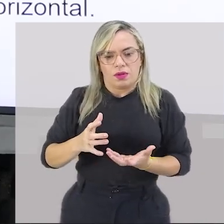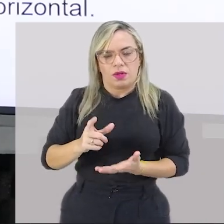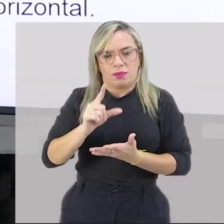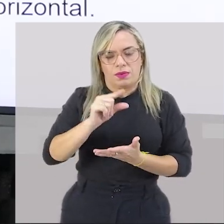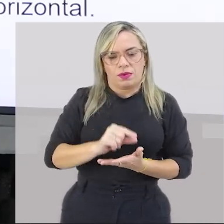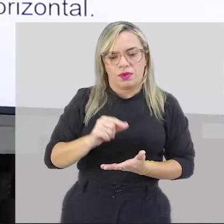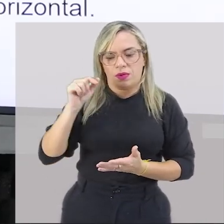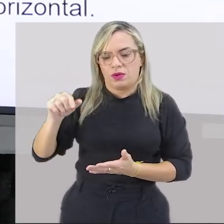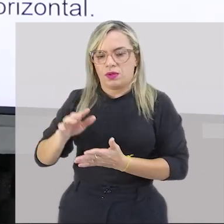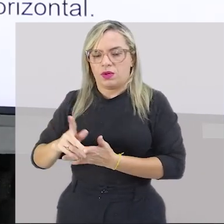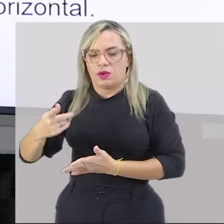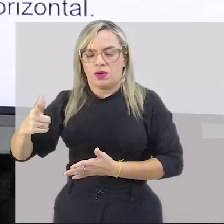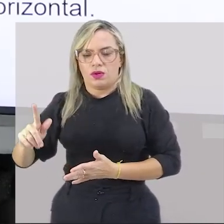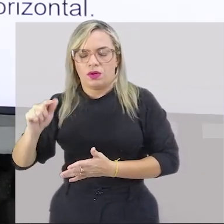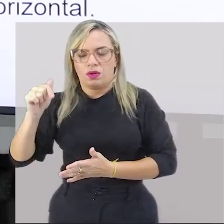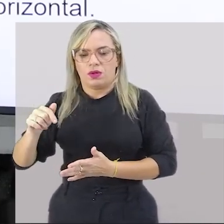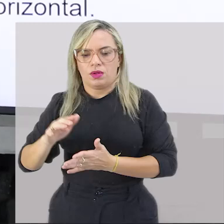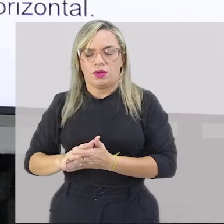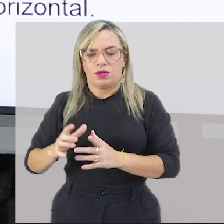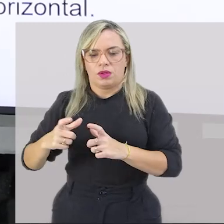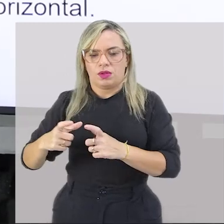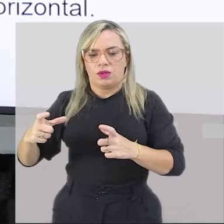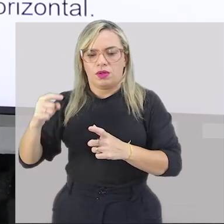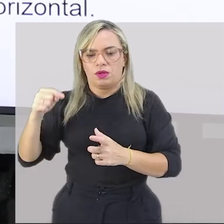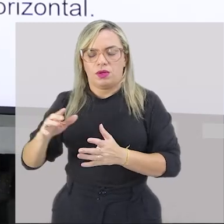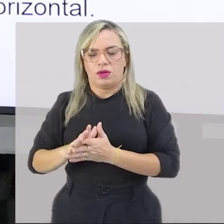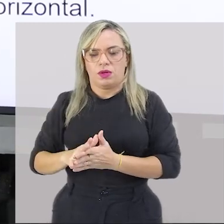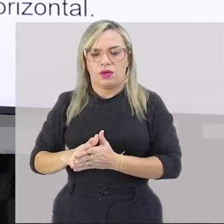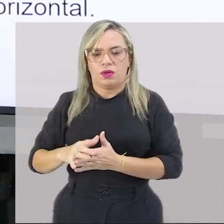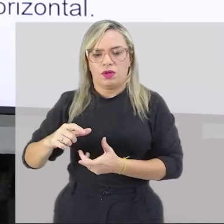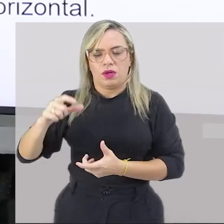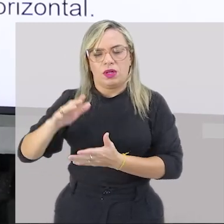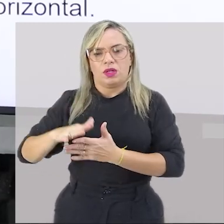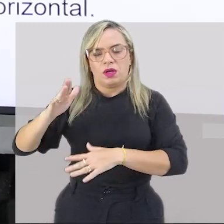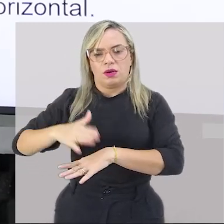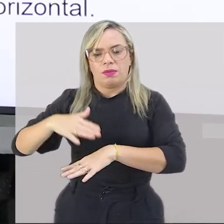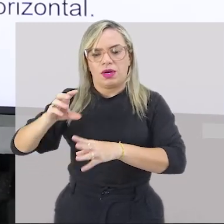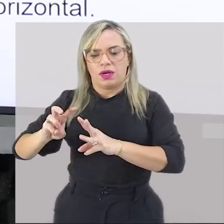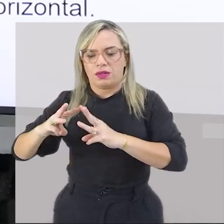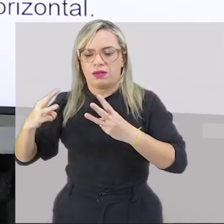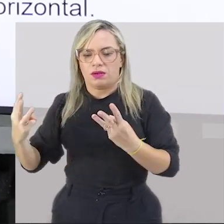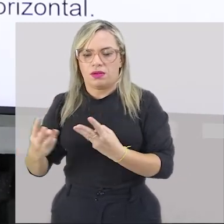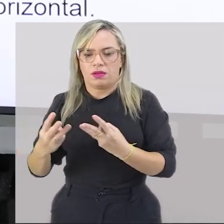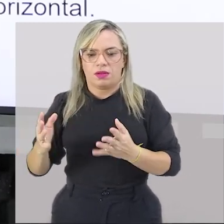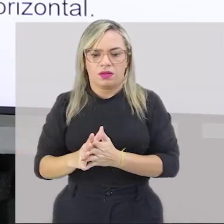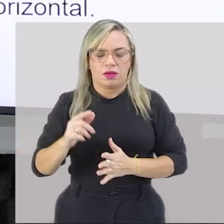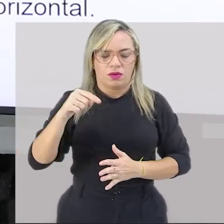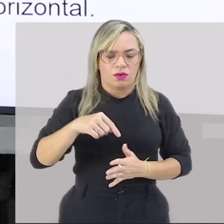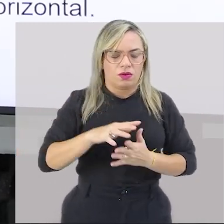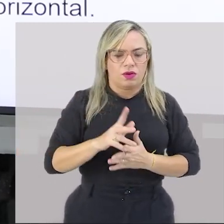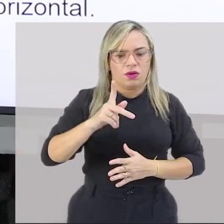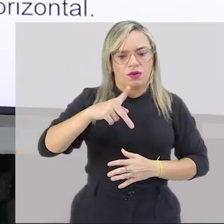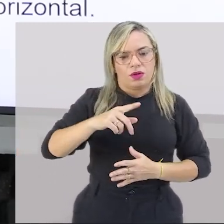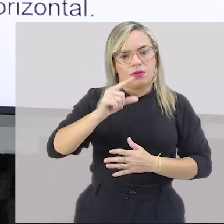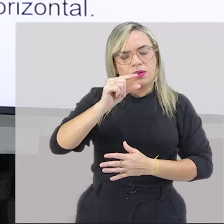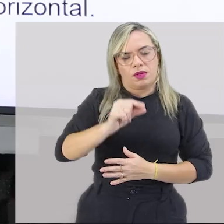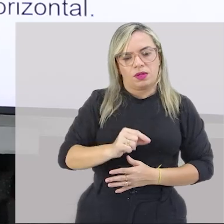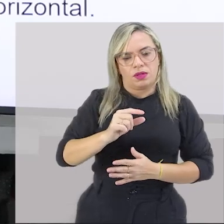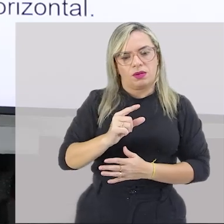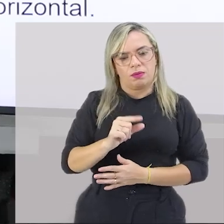tenho o peso da grandona. Essa aqui o peso é maior porque ela tem mais massa. Essa aqui o peso menor porque tem menos massa. Por